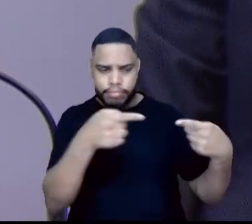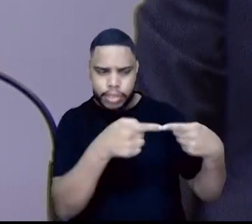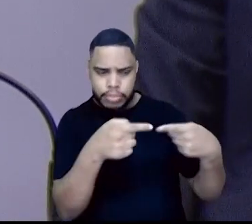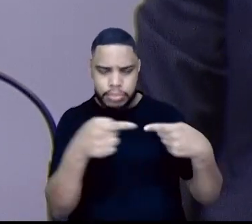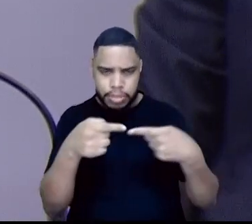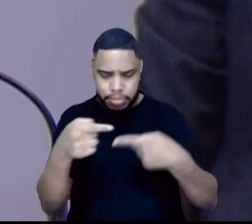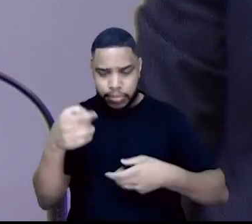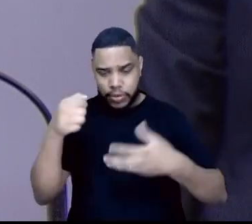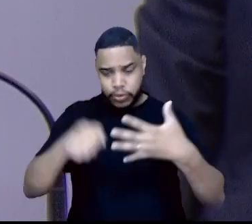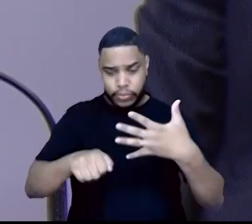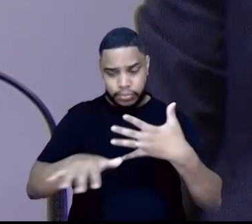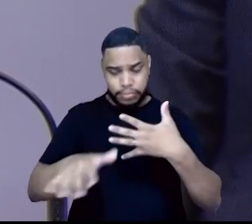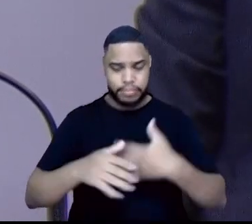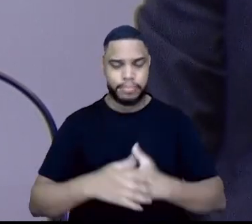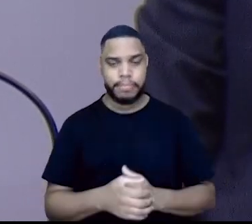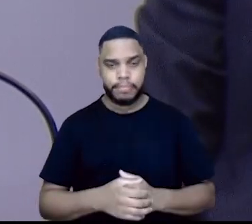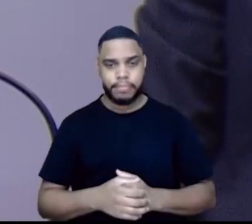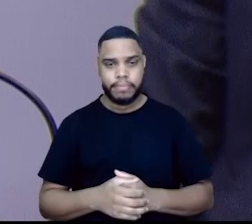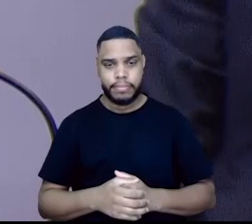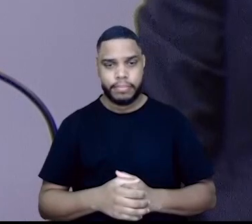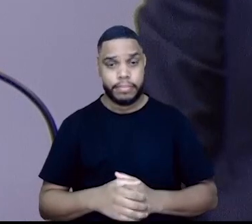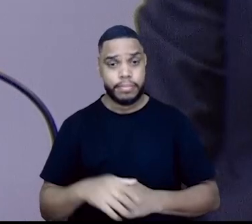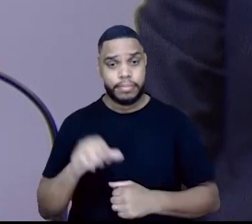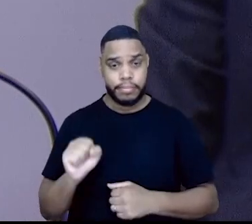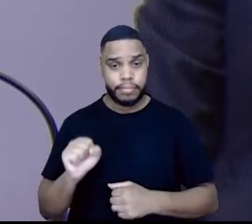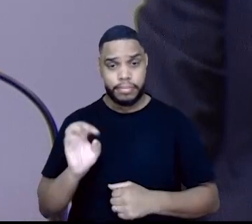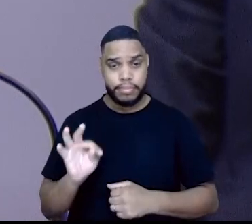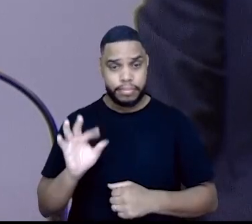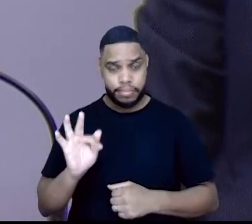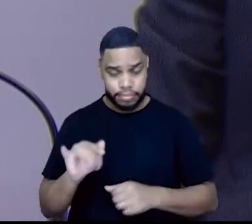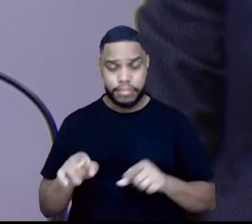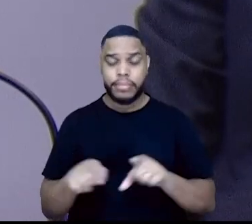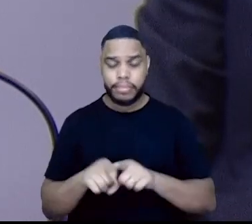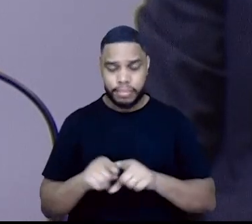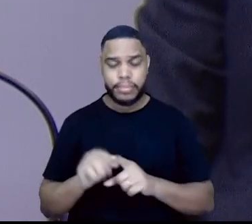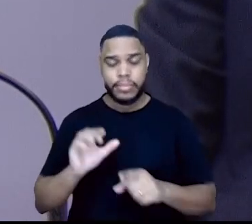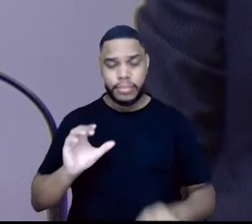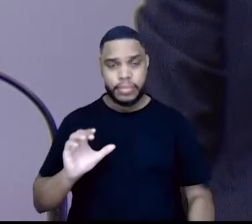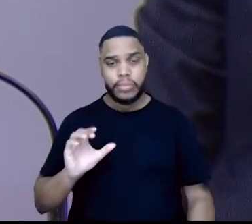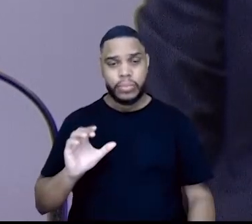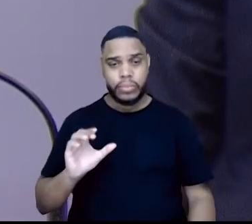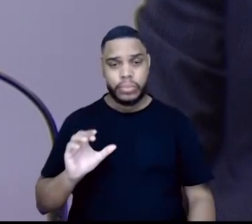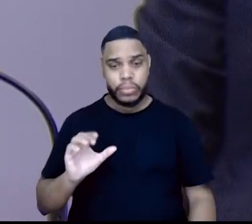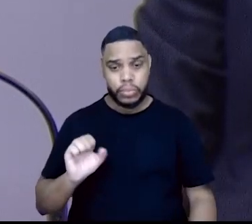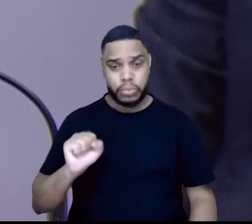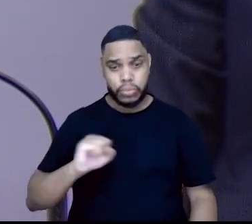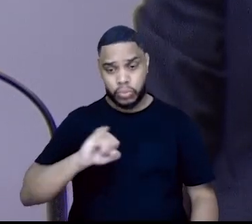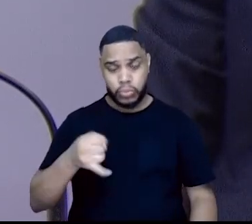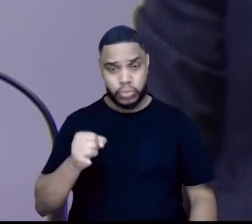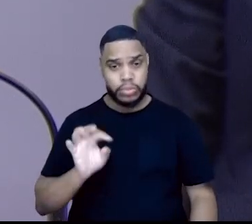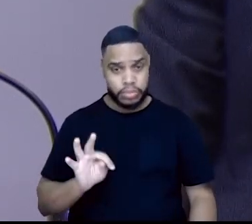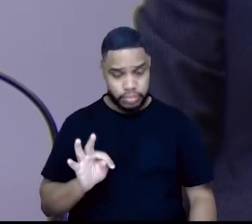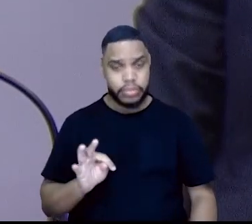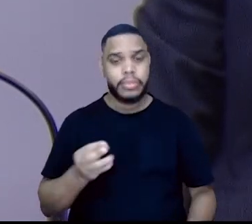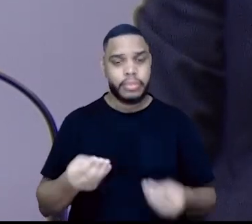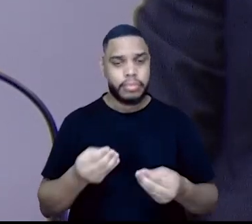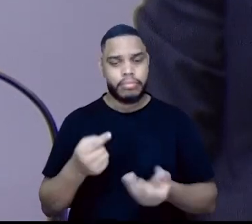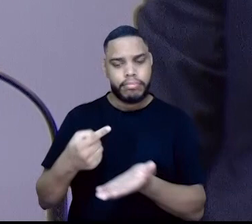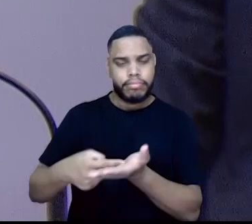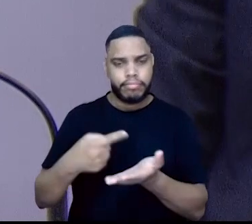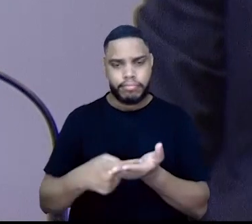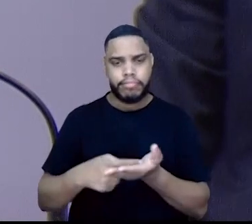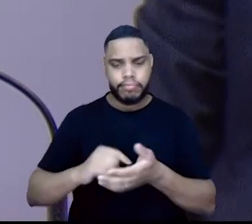jurisprudência. O Supremo Tribunal Federal e o Conselho Superior da Justiça do Trabalho firmaram um acordo de cooperação técnica em